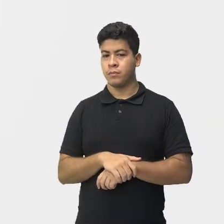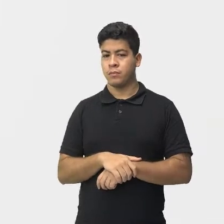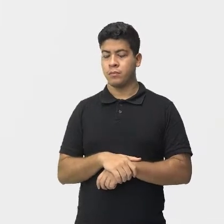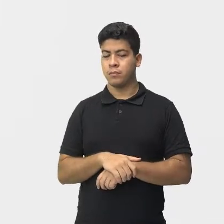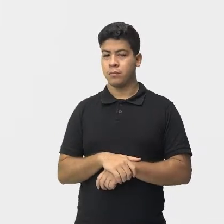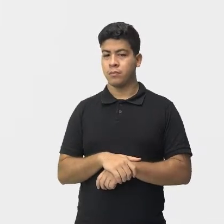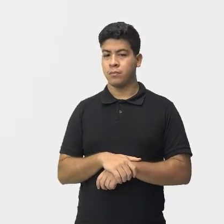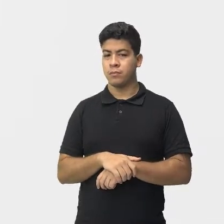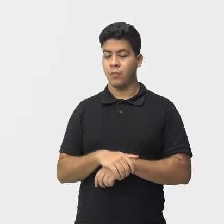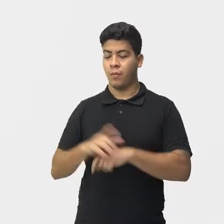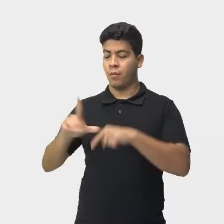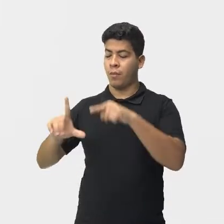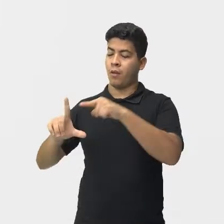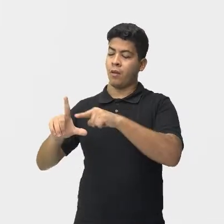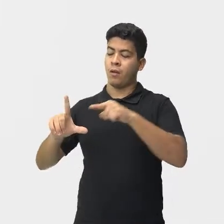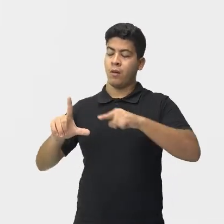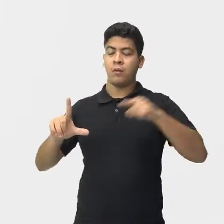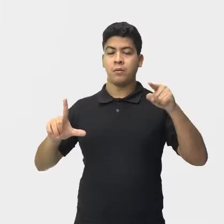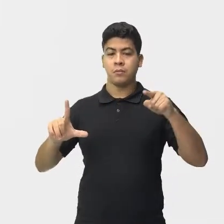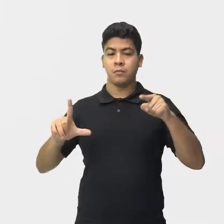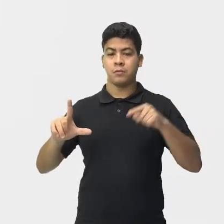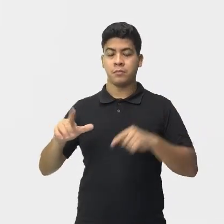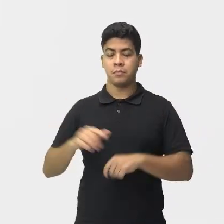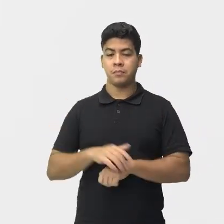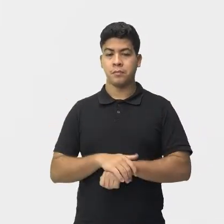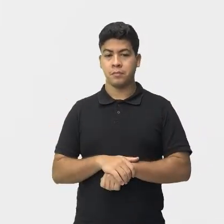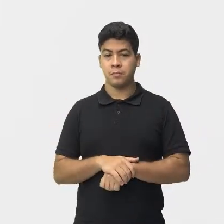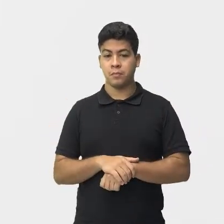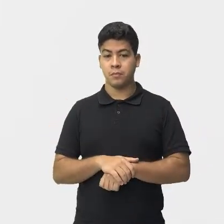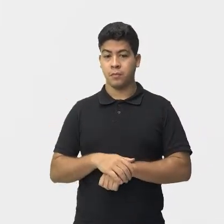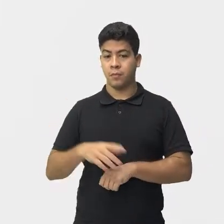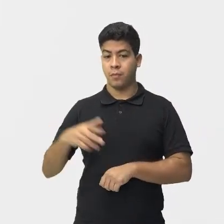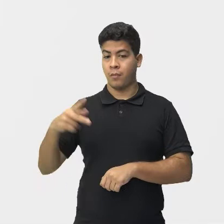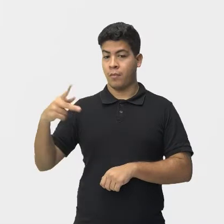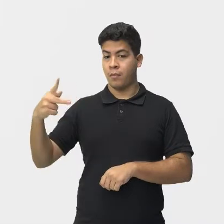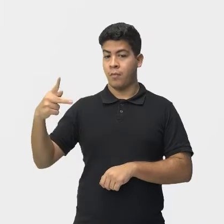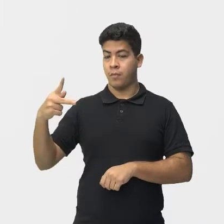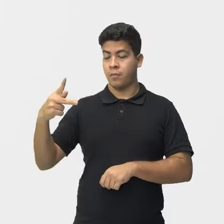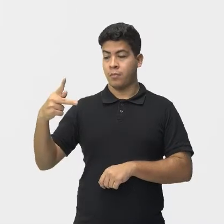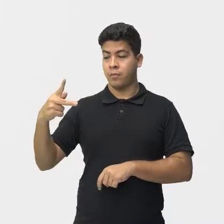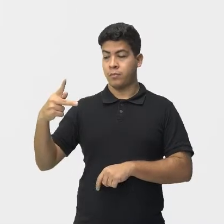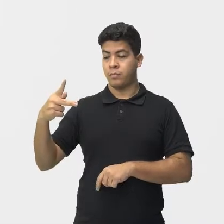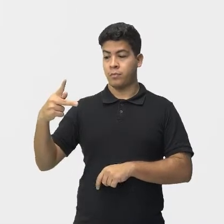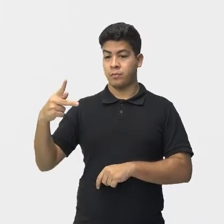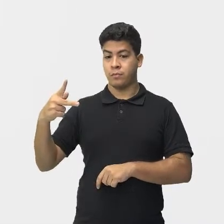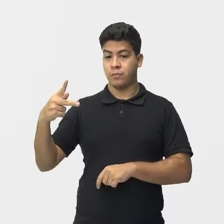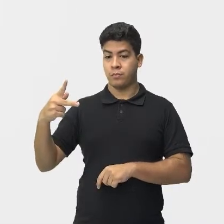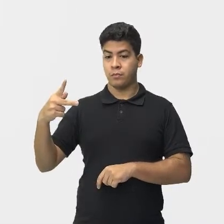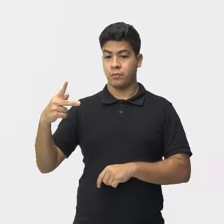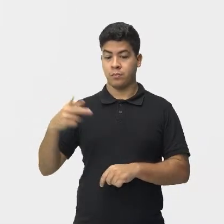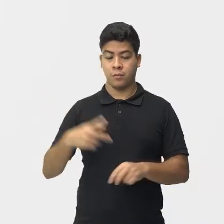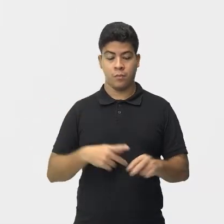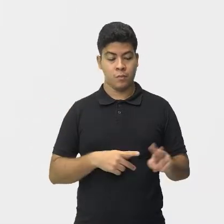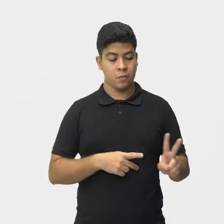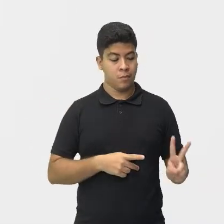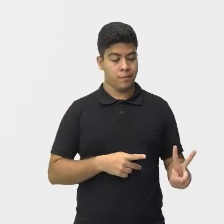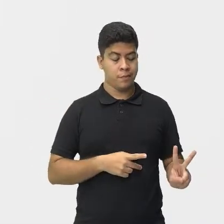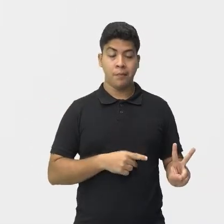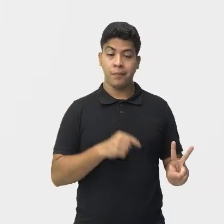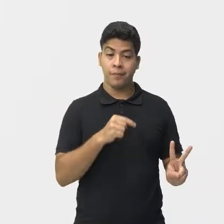pressão constante, transformação isobárica. Veja que também é um gráfico da pressão pelo